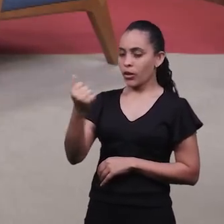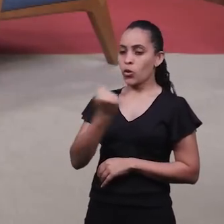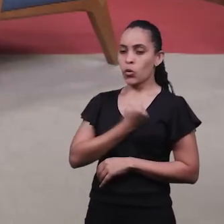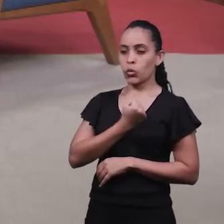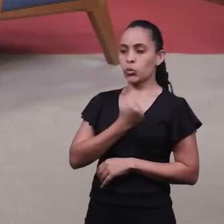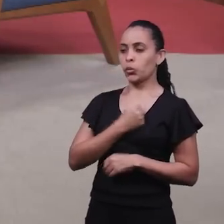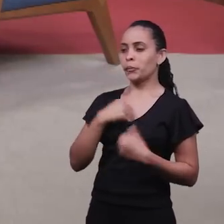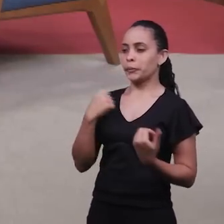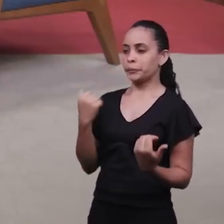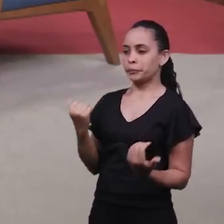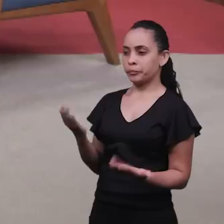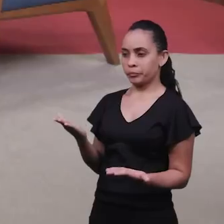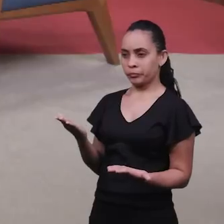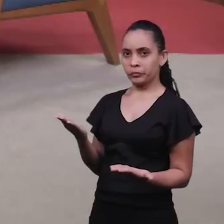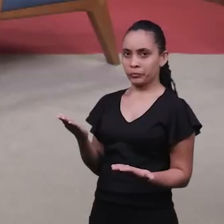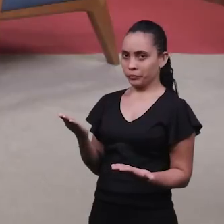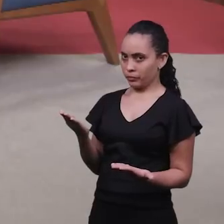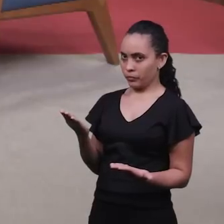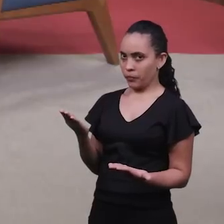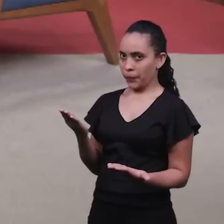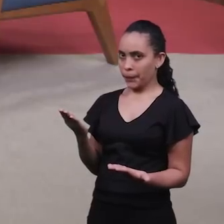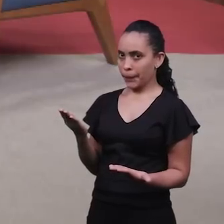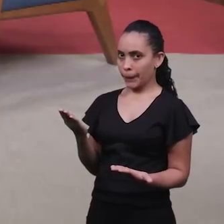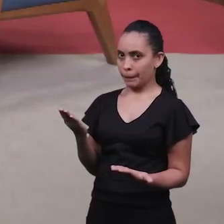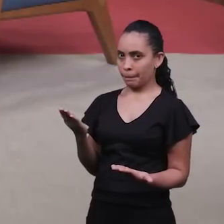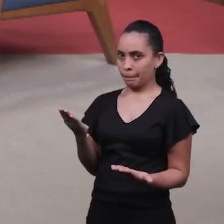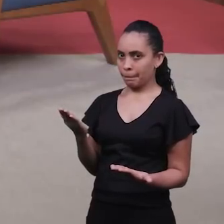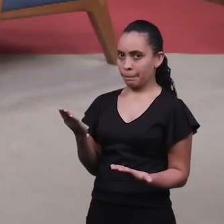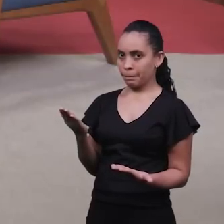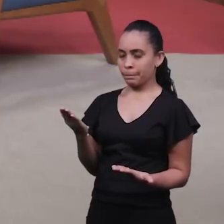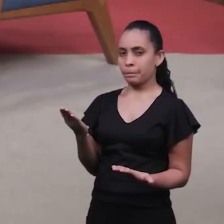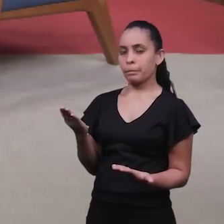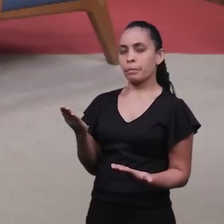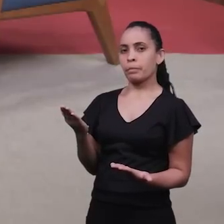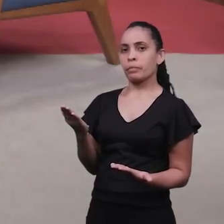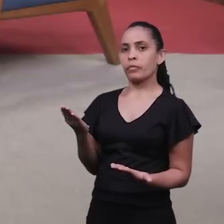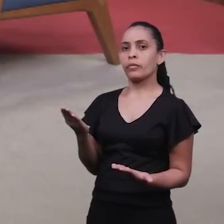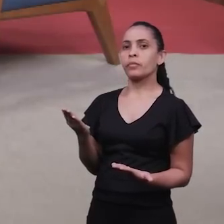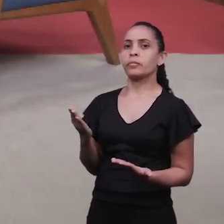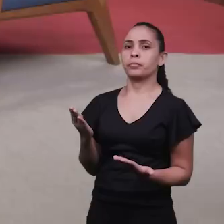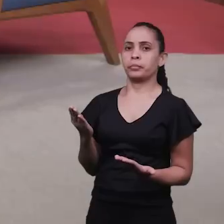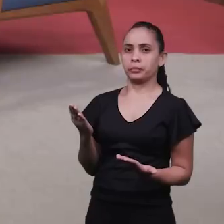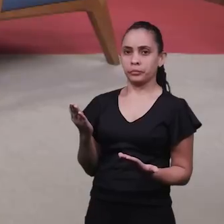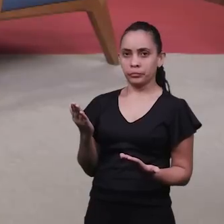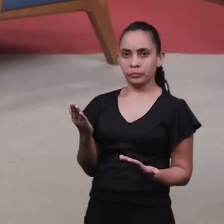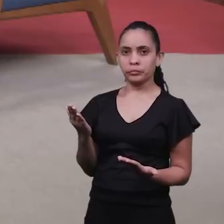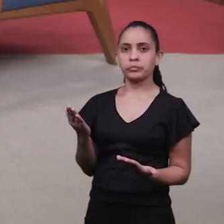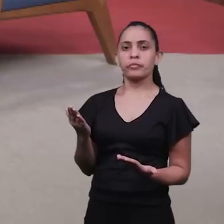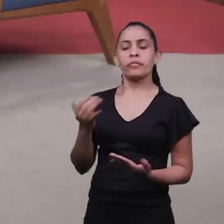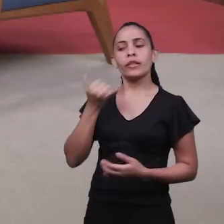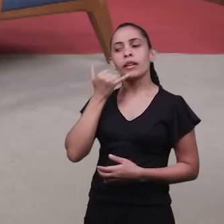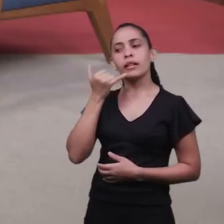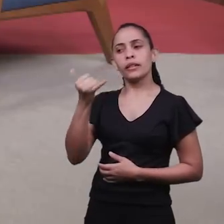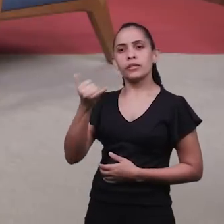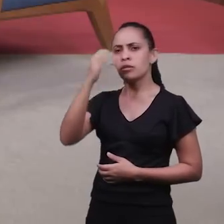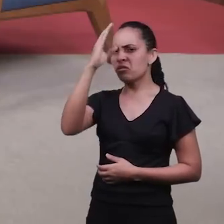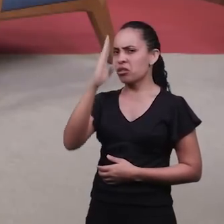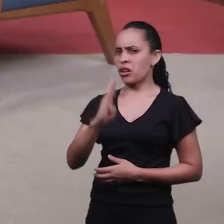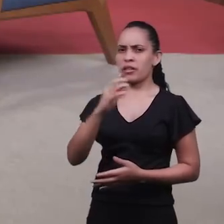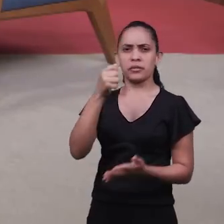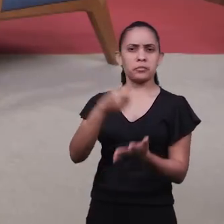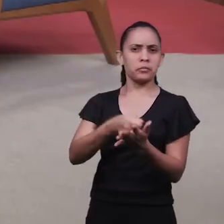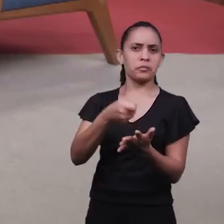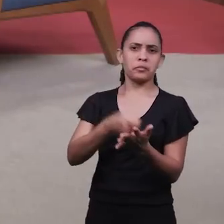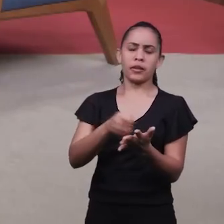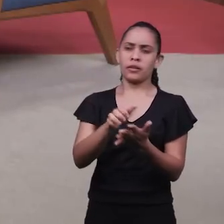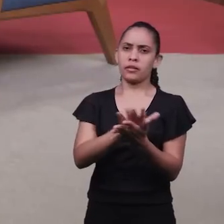esse número que está aparecendo aí na tela, 0800 707 3076. Essa ligação é gratuita, você não